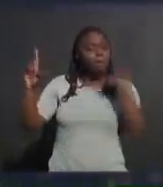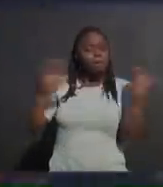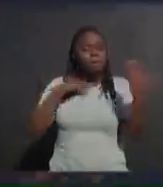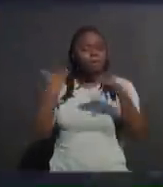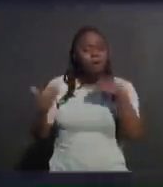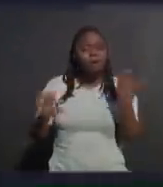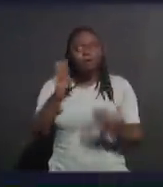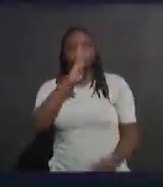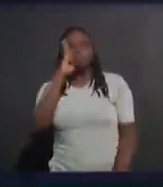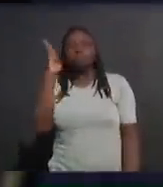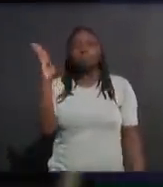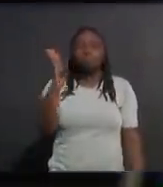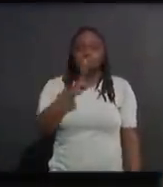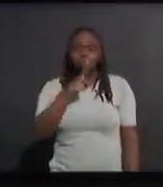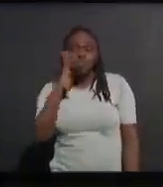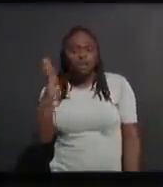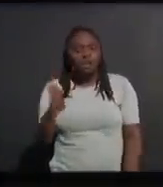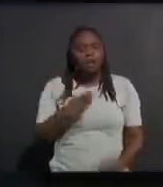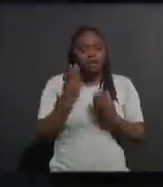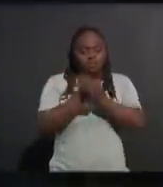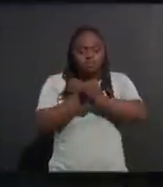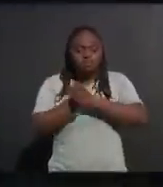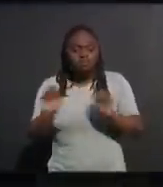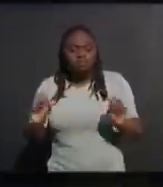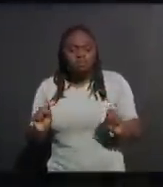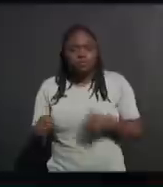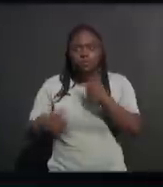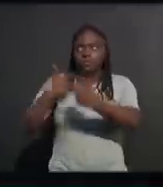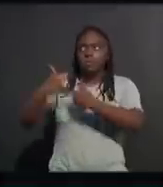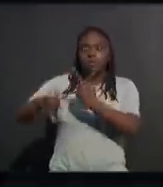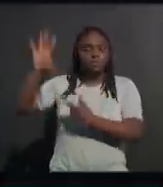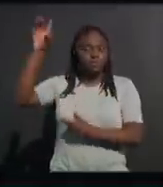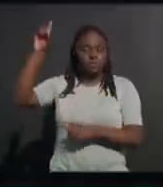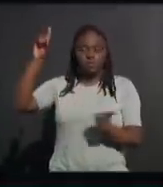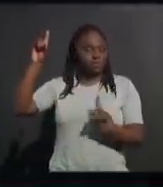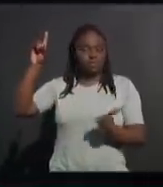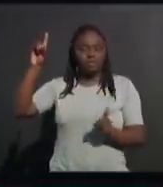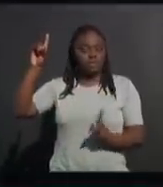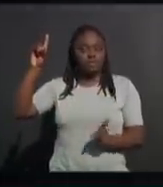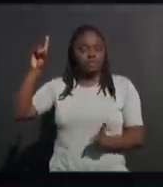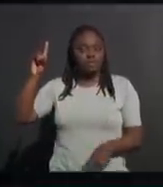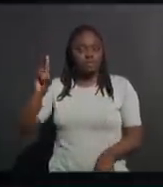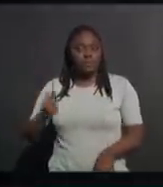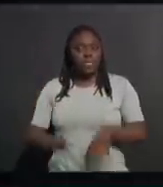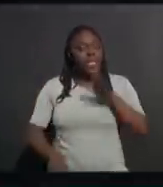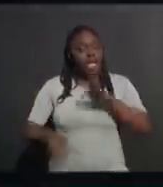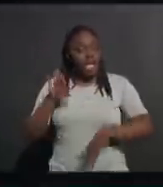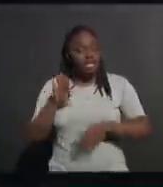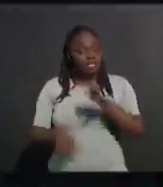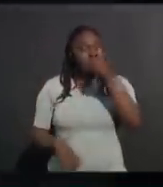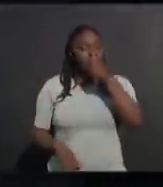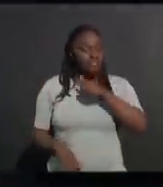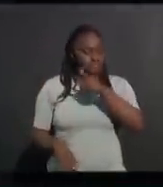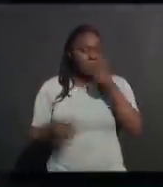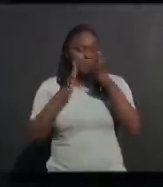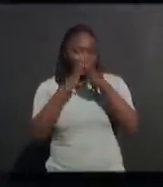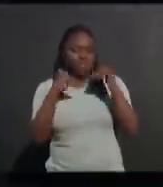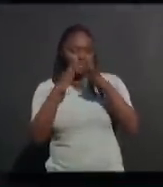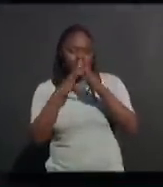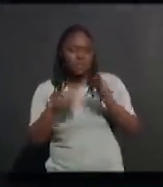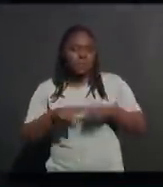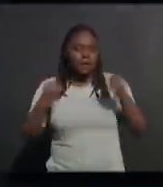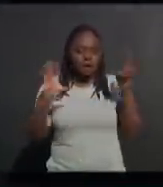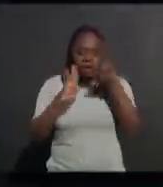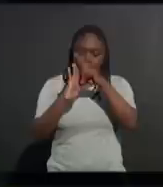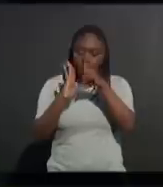gente passe mal e que a gente se arrebente fazendo a obra dele, não. É verdade que às vezes ele pede alguns sacrifícios da gente, mas não é